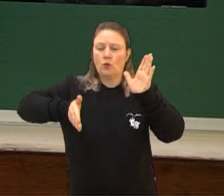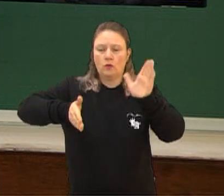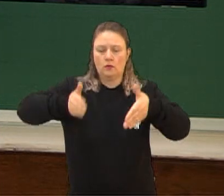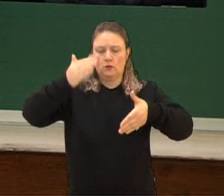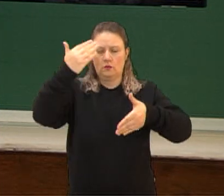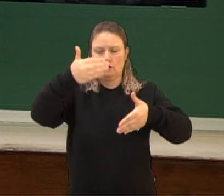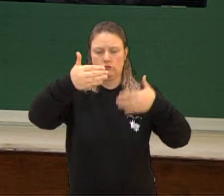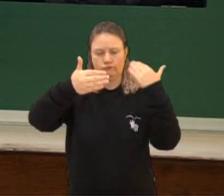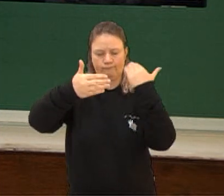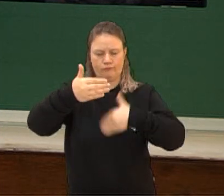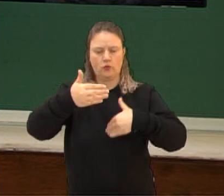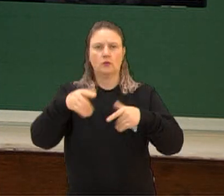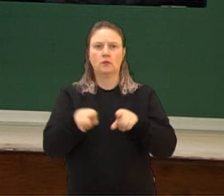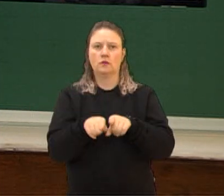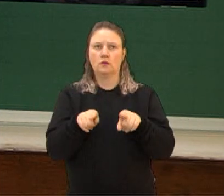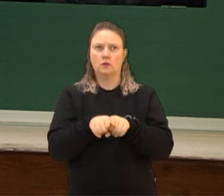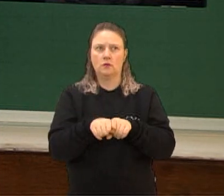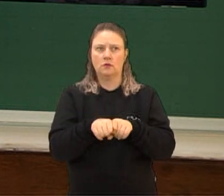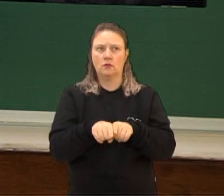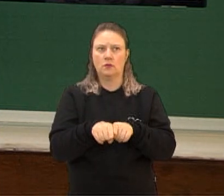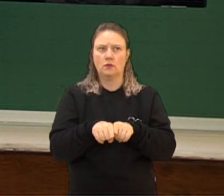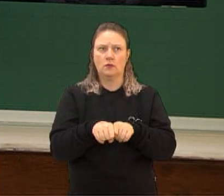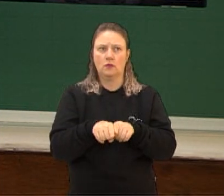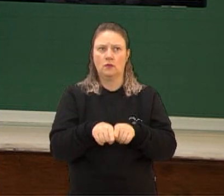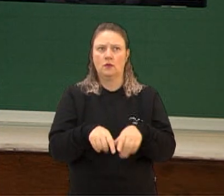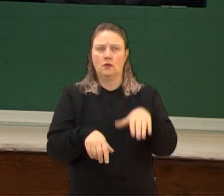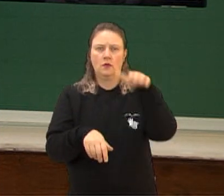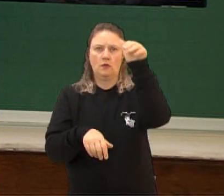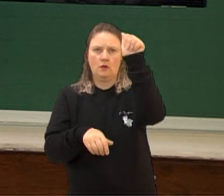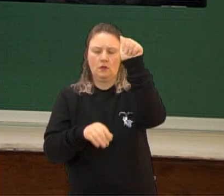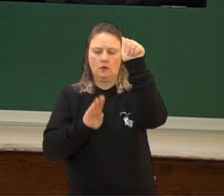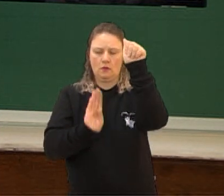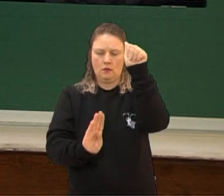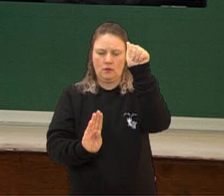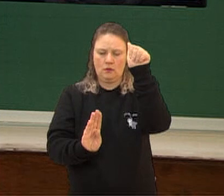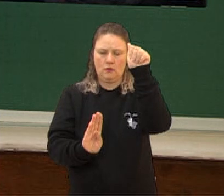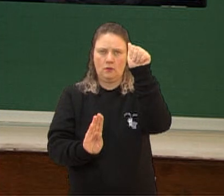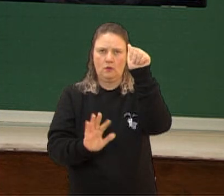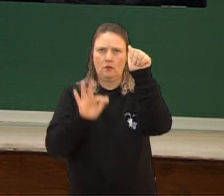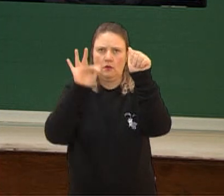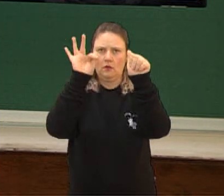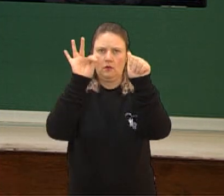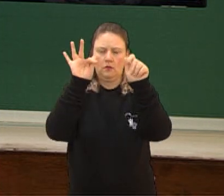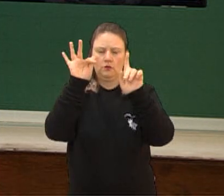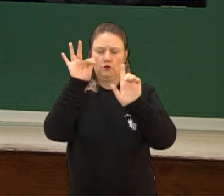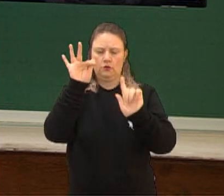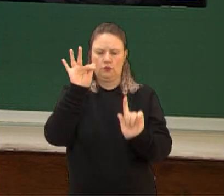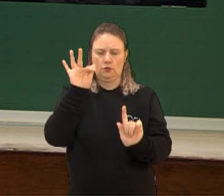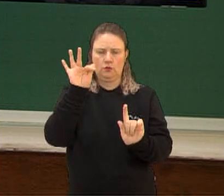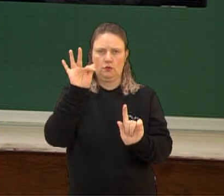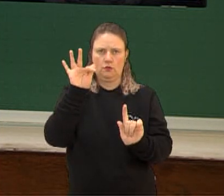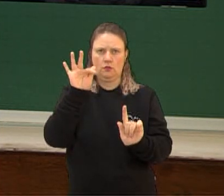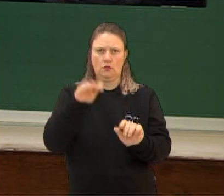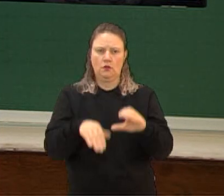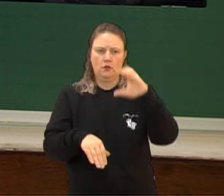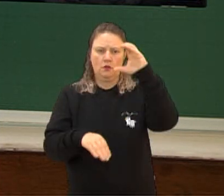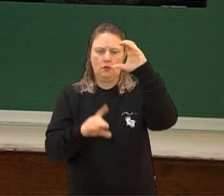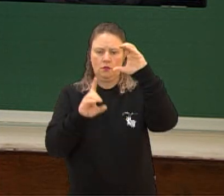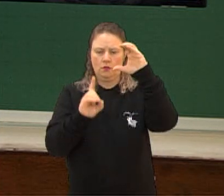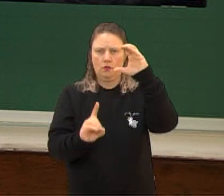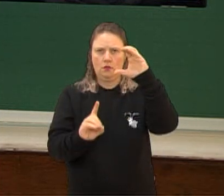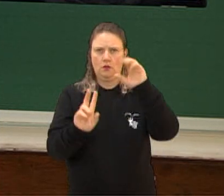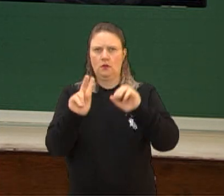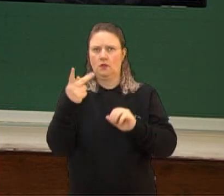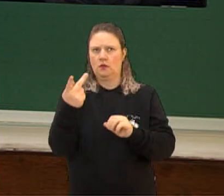formadas aqui, olha, AB, FG ou AFGB, aqui é CD e